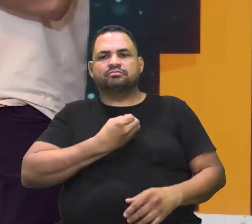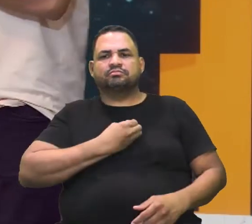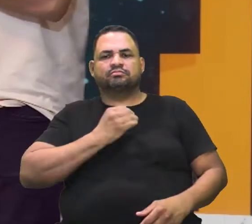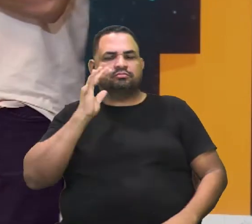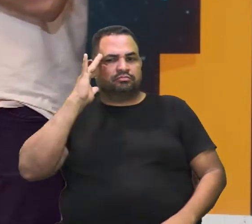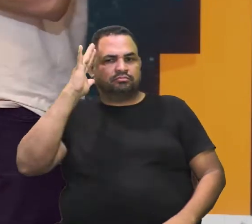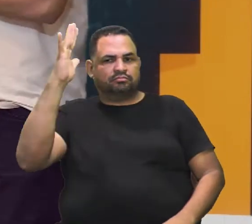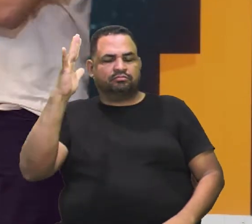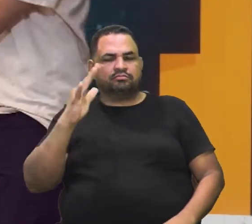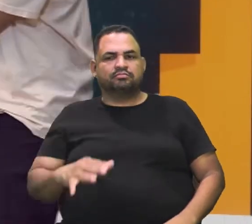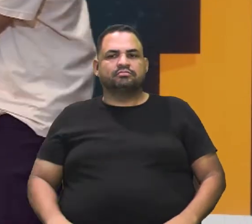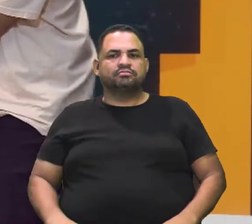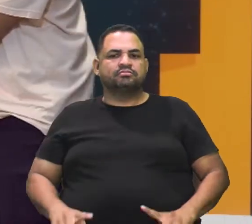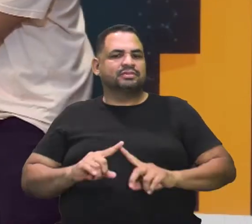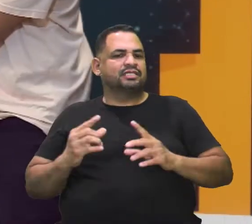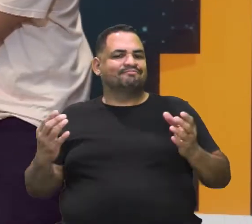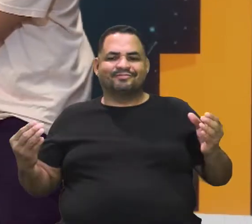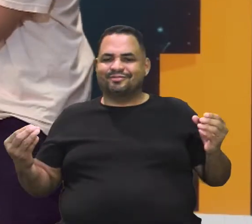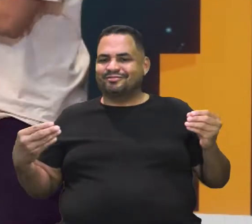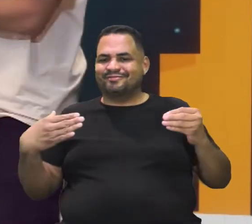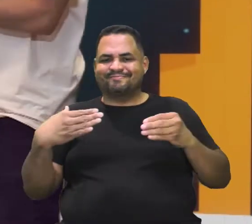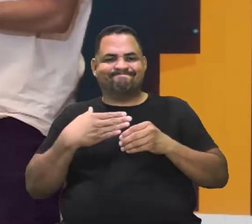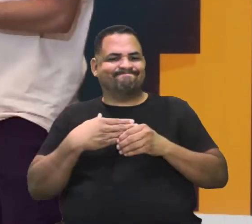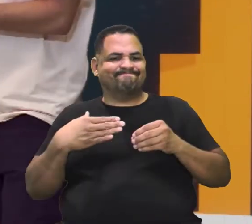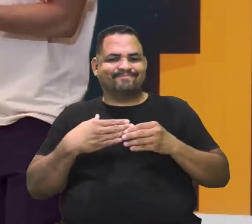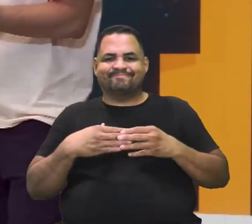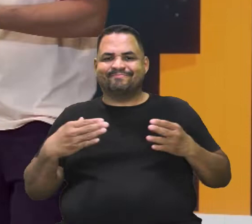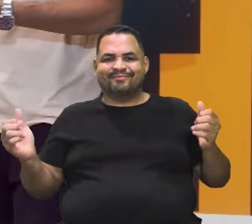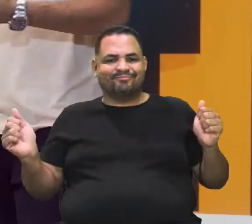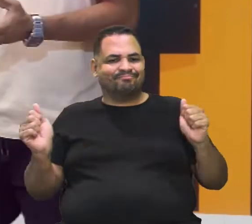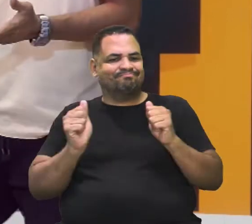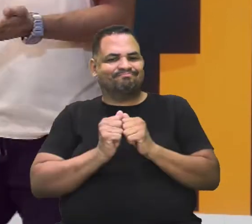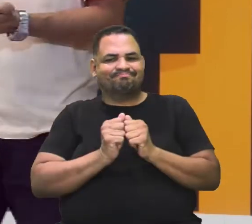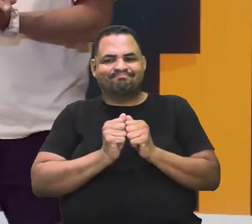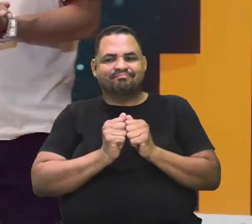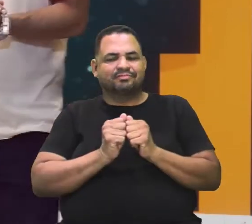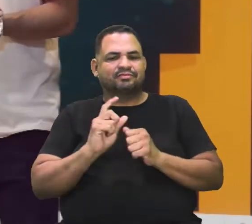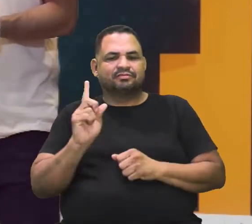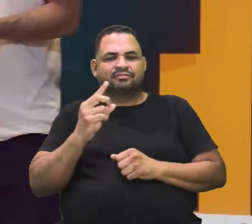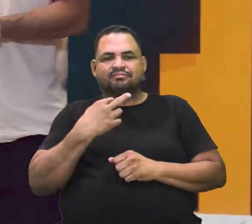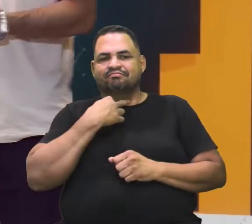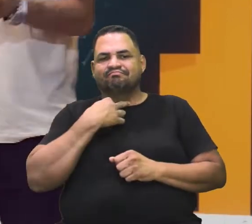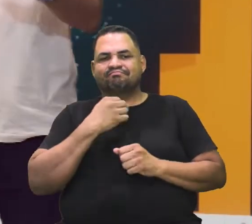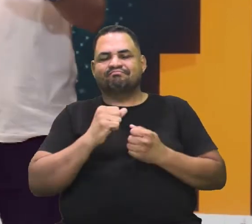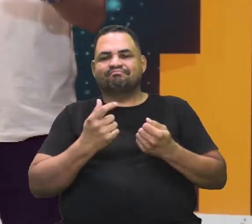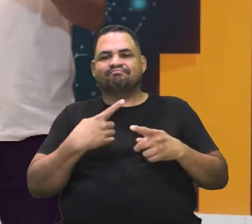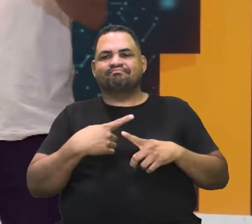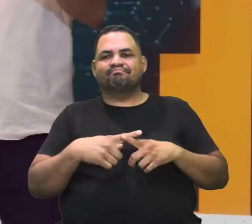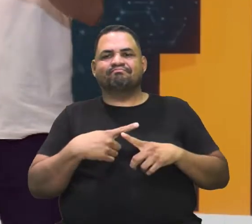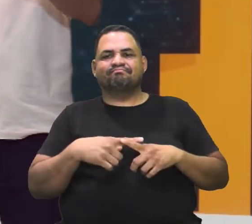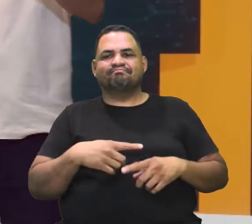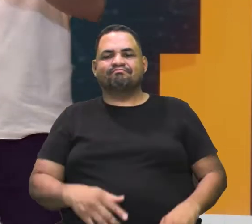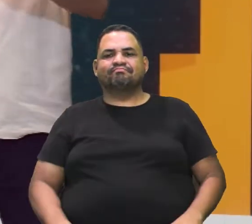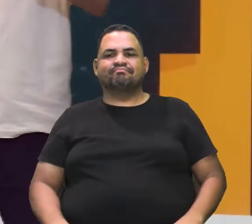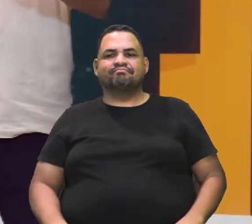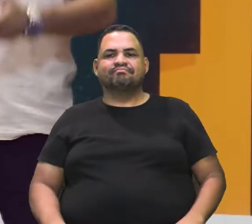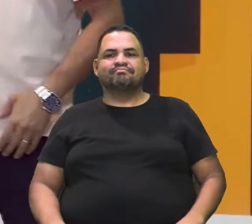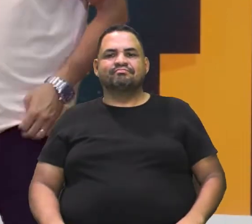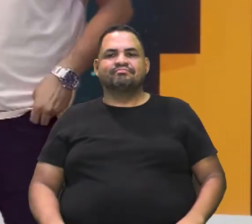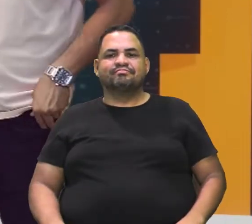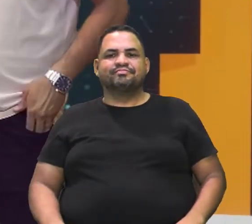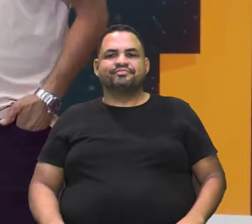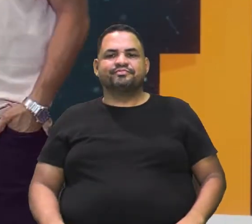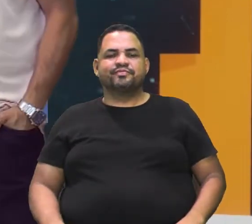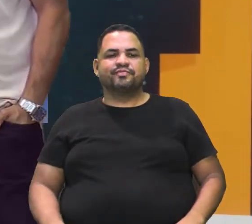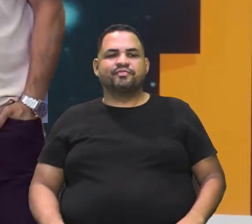número imaginário. Mas não encaixa aqui dentro um número negativo. Não encaixa. Pois é. Por quê? Porque é muito complexo.